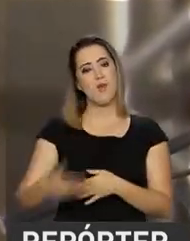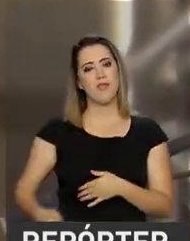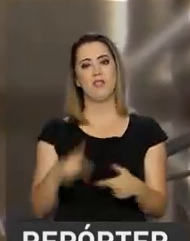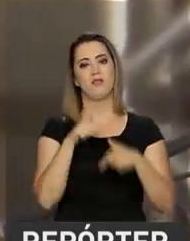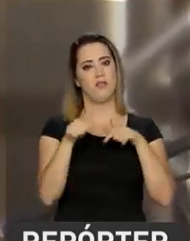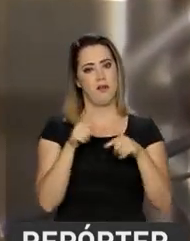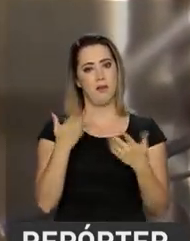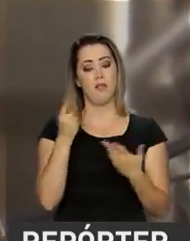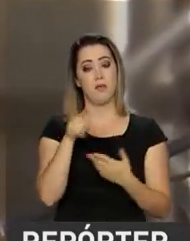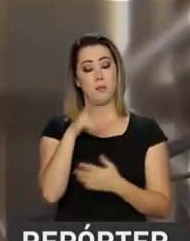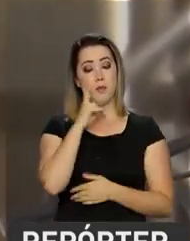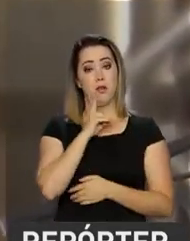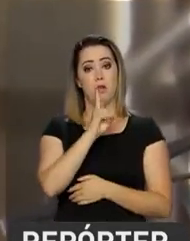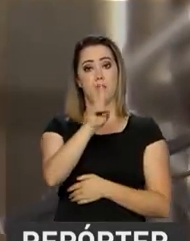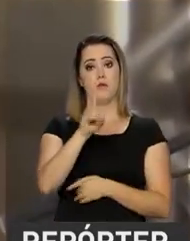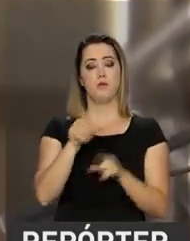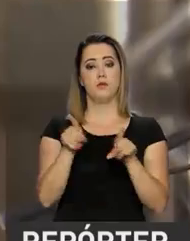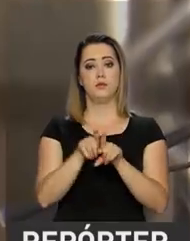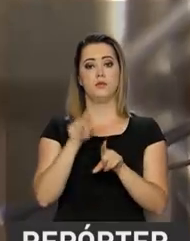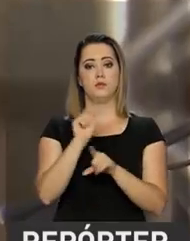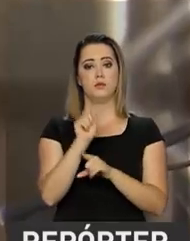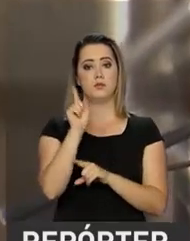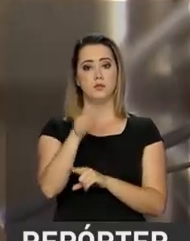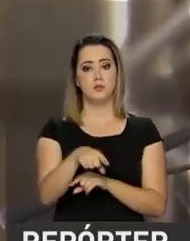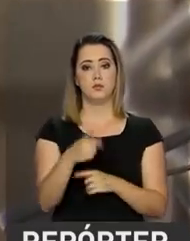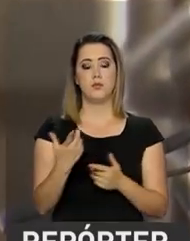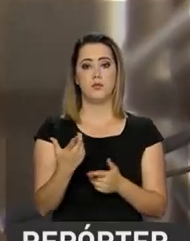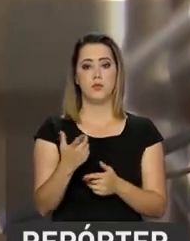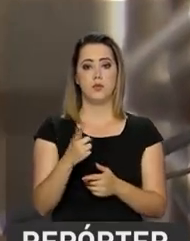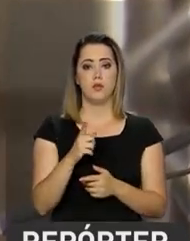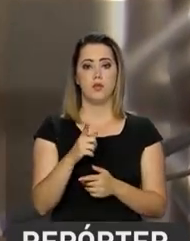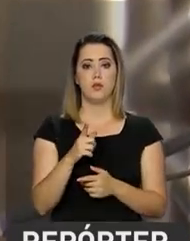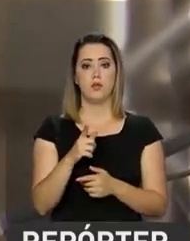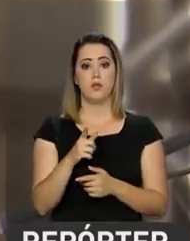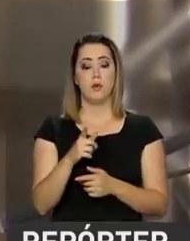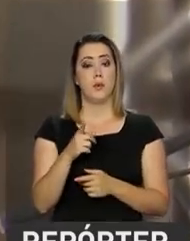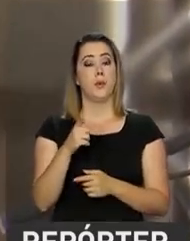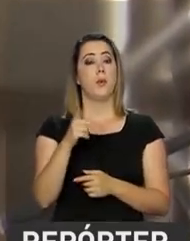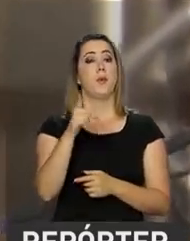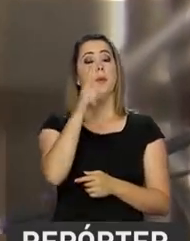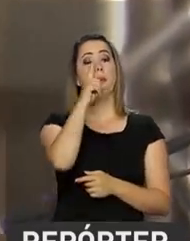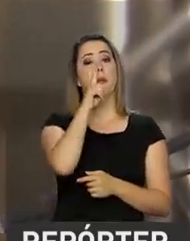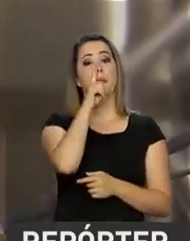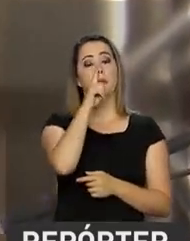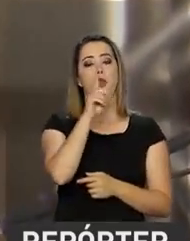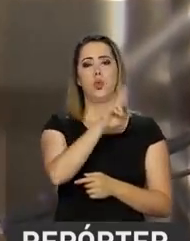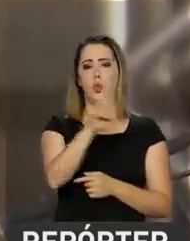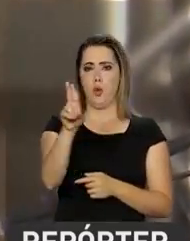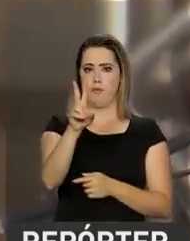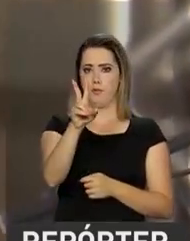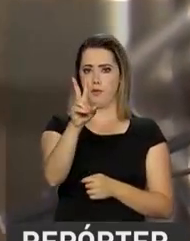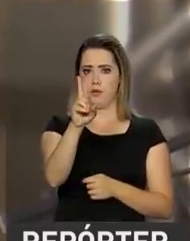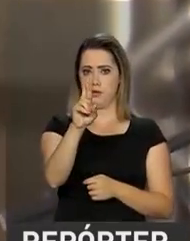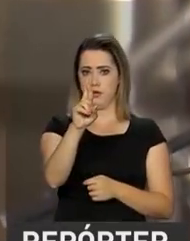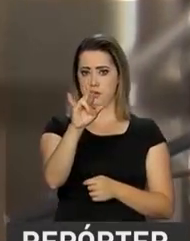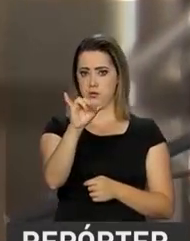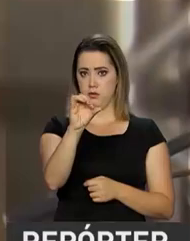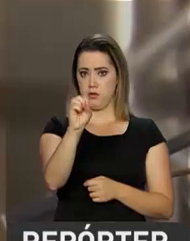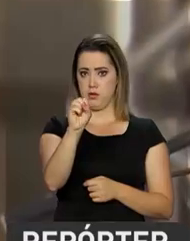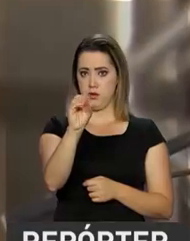quando eu vejo que o risco brasil que estava em mais de